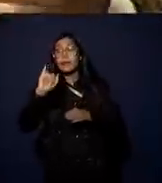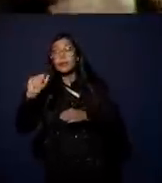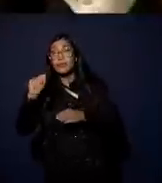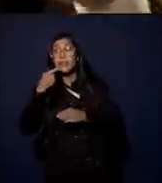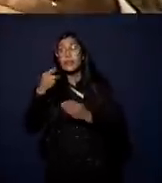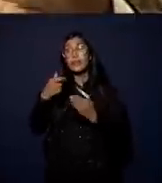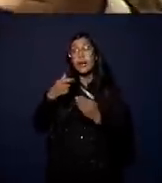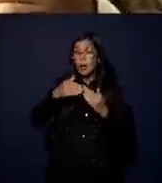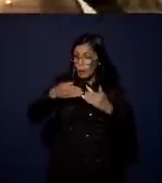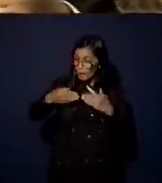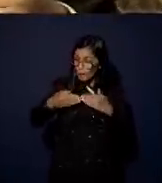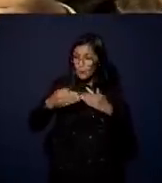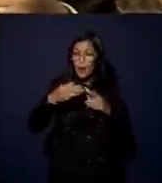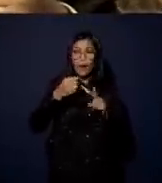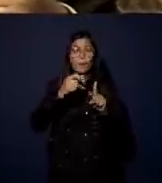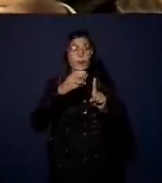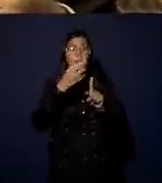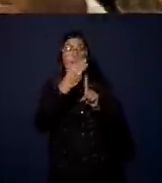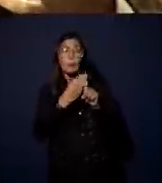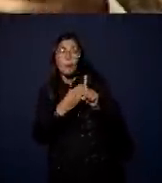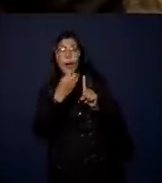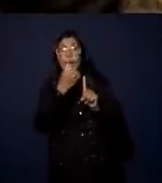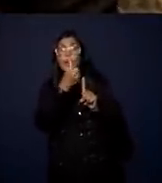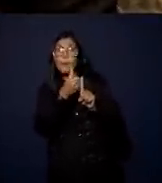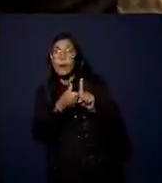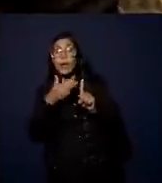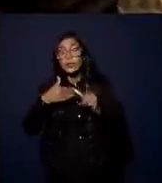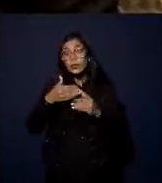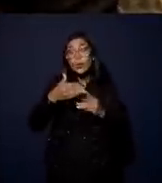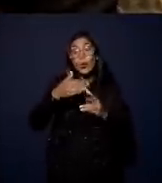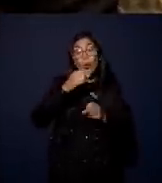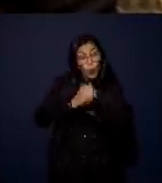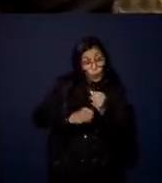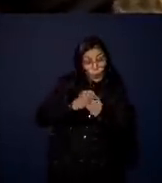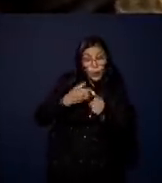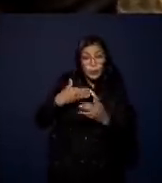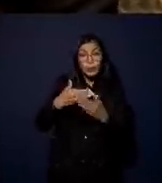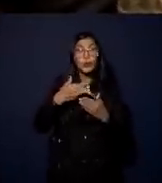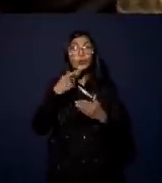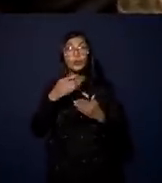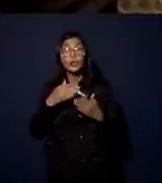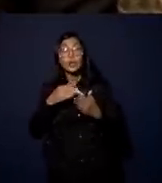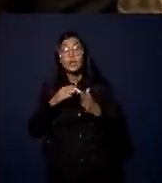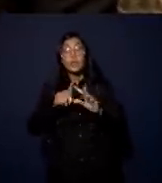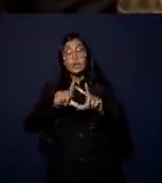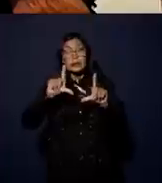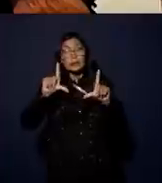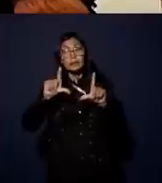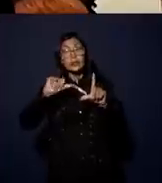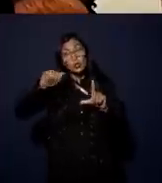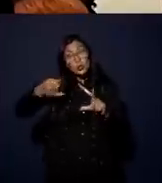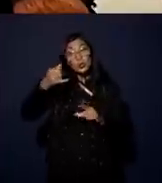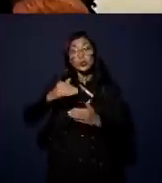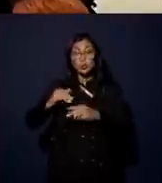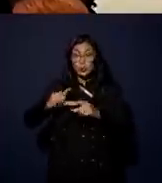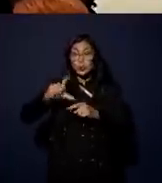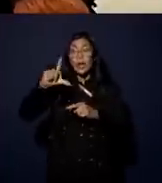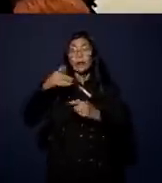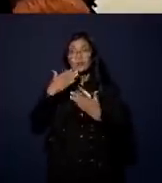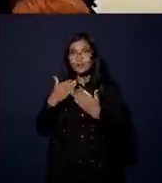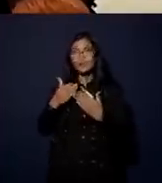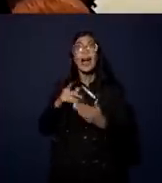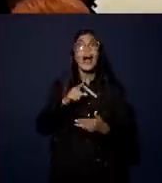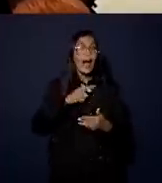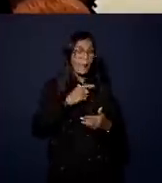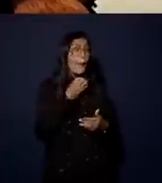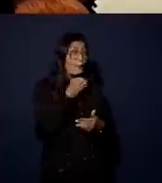trimestres e ao longo dos próximos anos num cenário de juros mais alto para o consumidor e proceda potencial